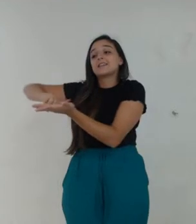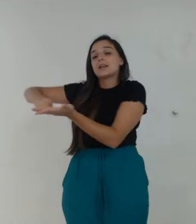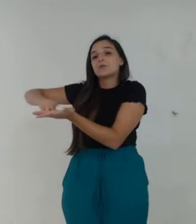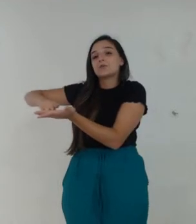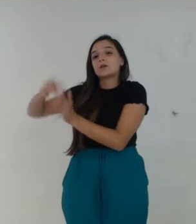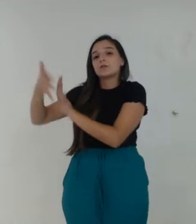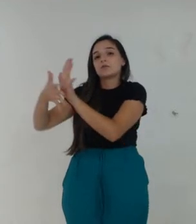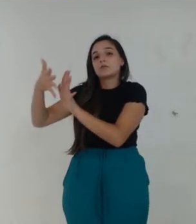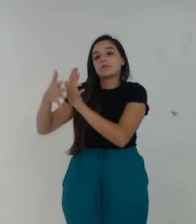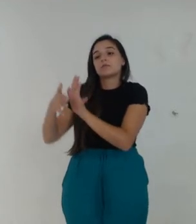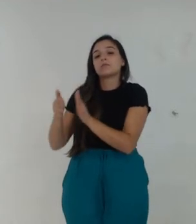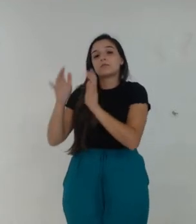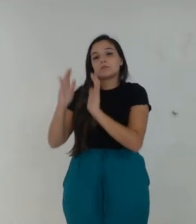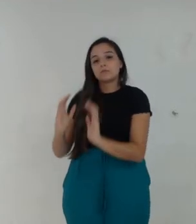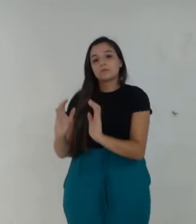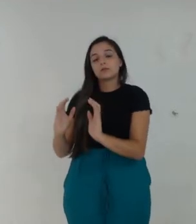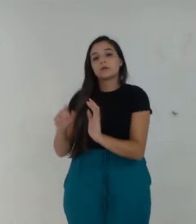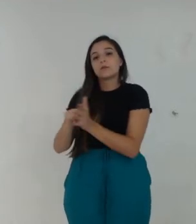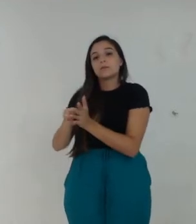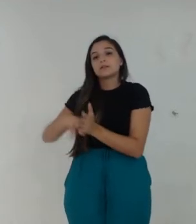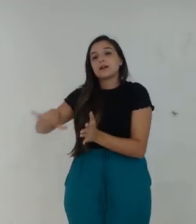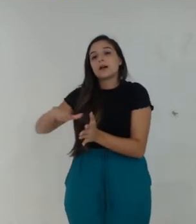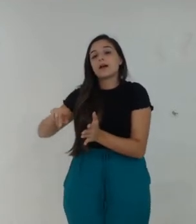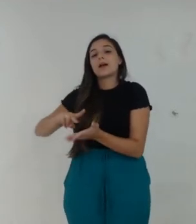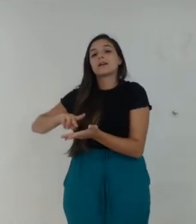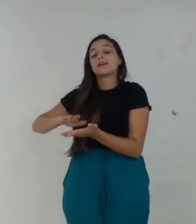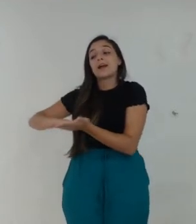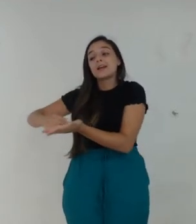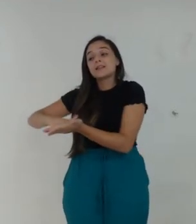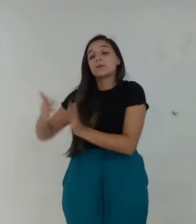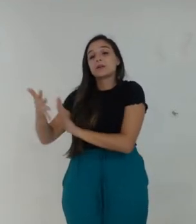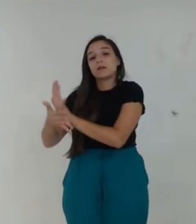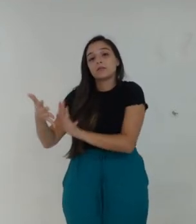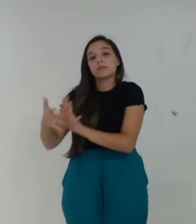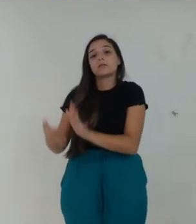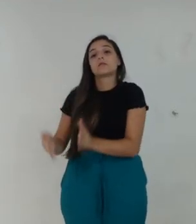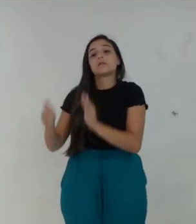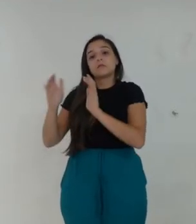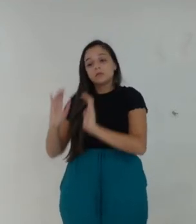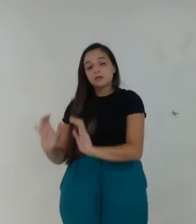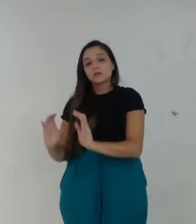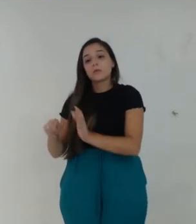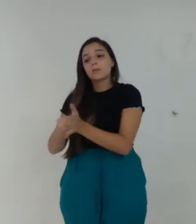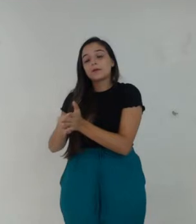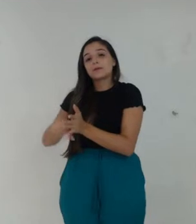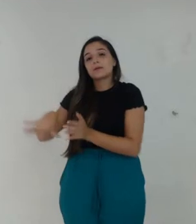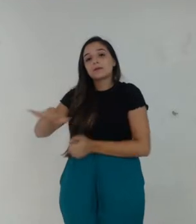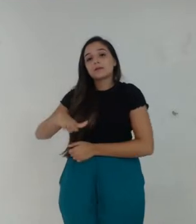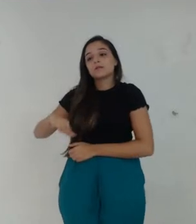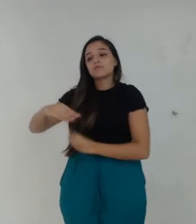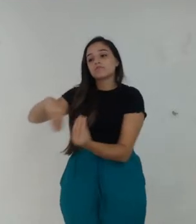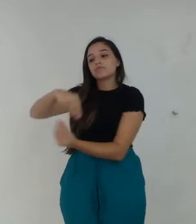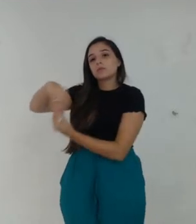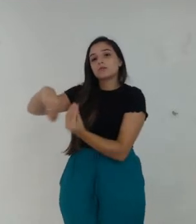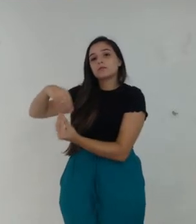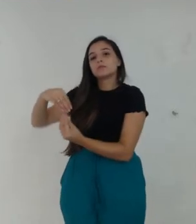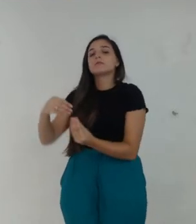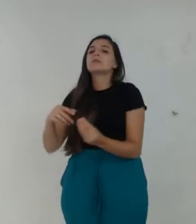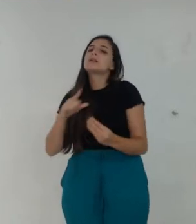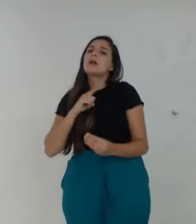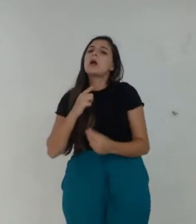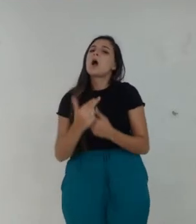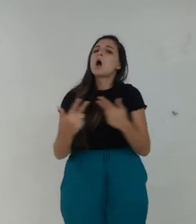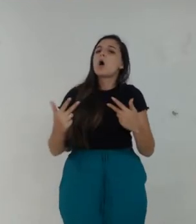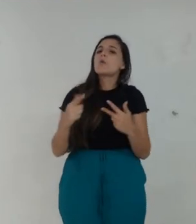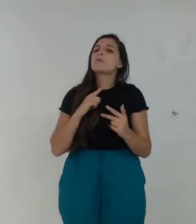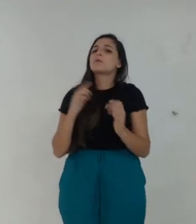sinais, aquelas que são de estudos da interpretação de línguas de sinais, as pesquisas que são mistas e algumas que trabalham